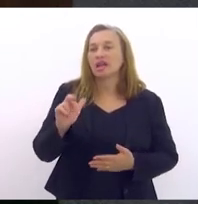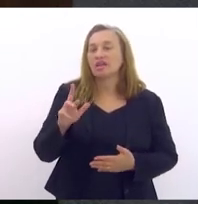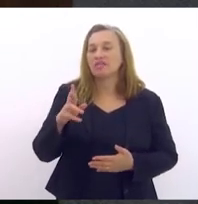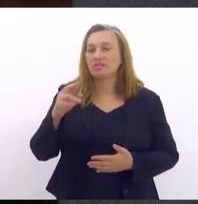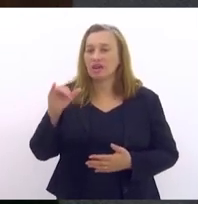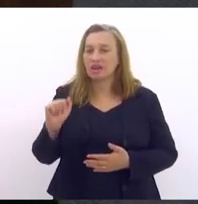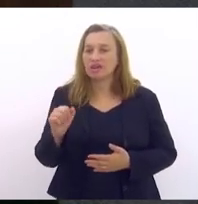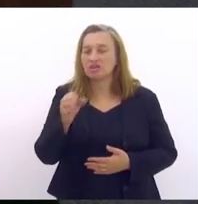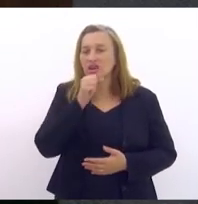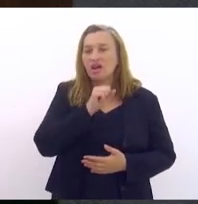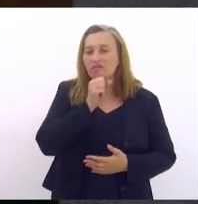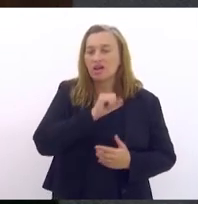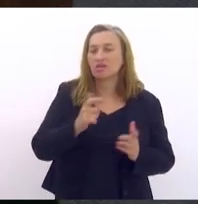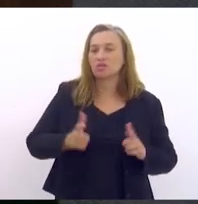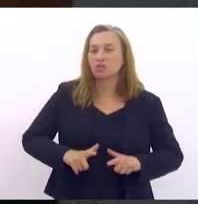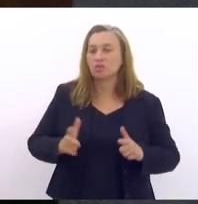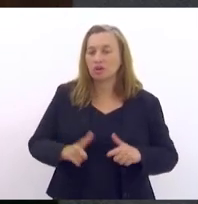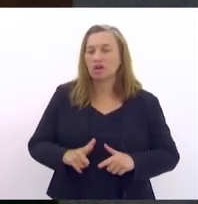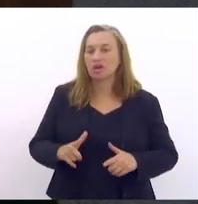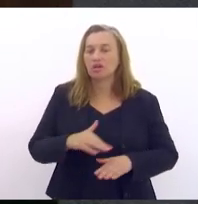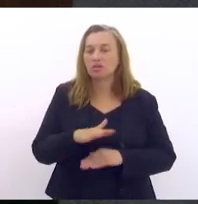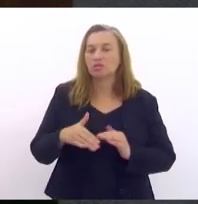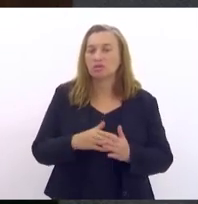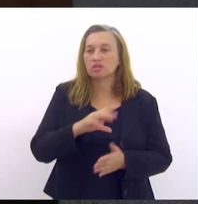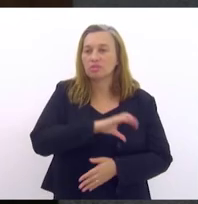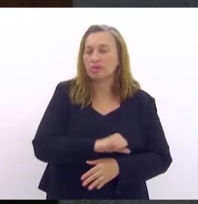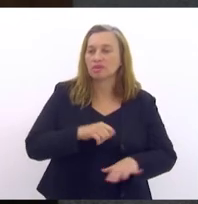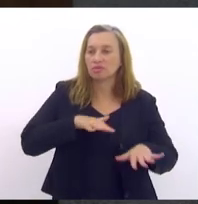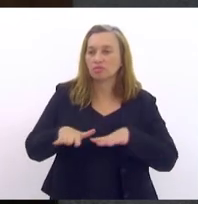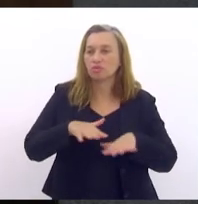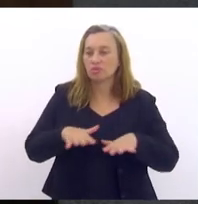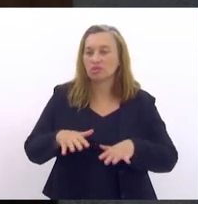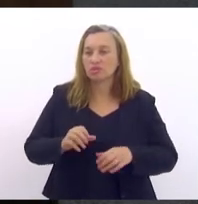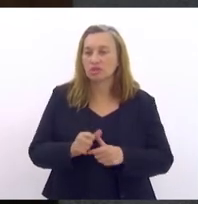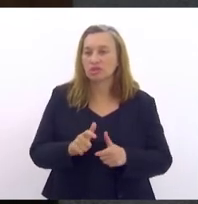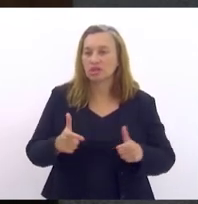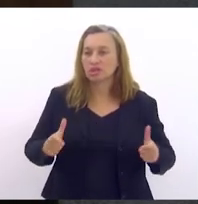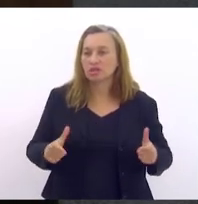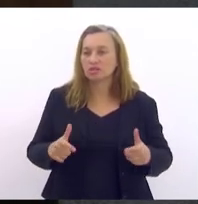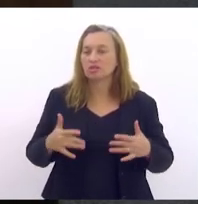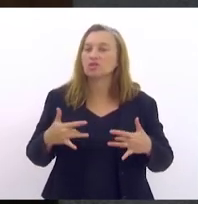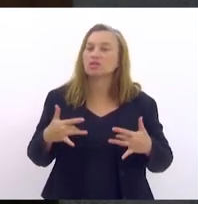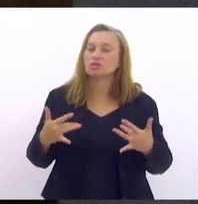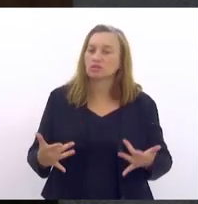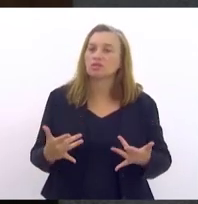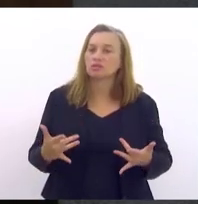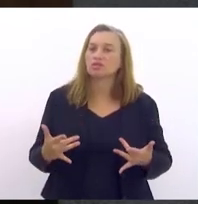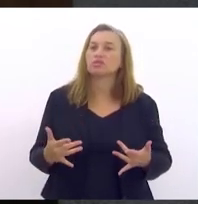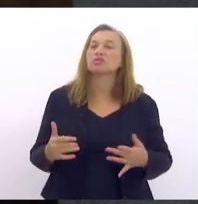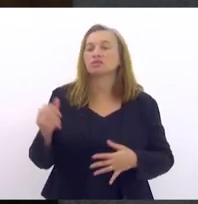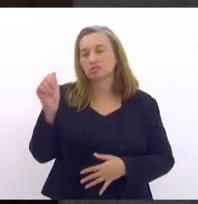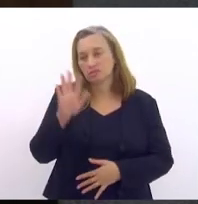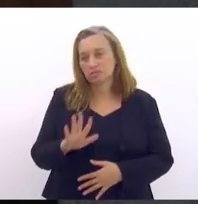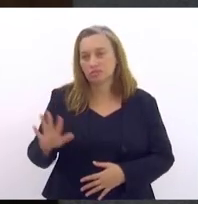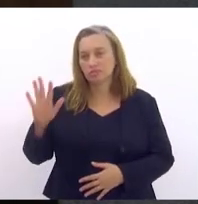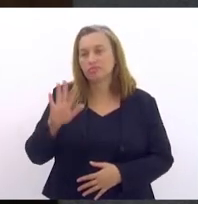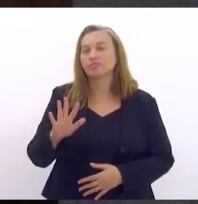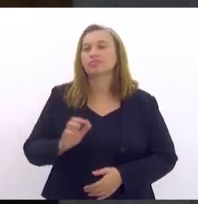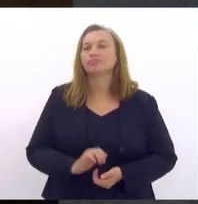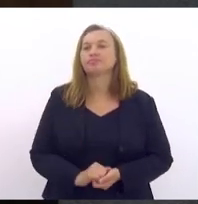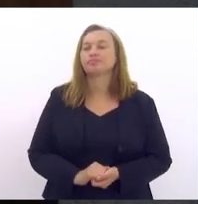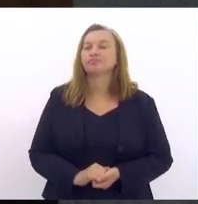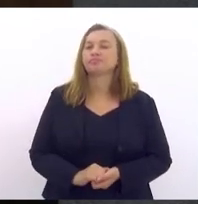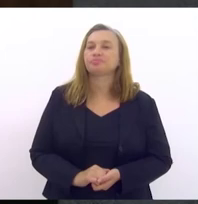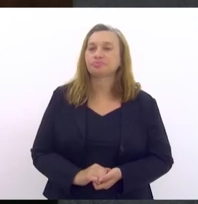querida na região, teve um movimento muito grande, gerou uma comoção, inclusive uma comoção nacional. Figuras